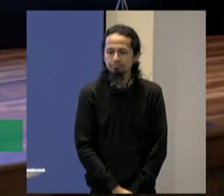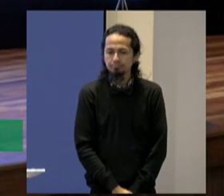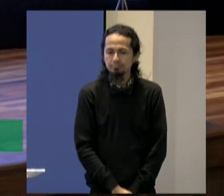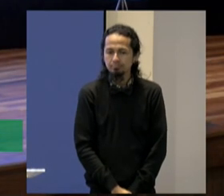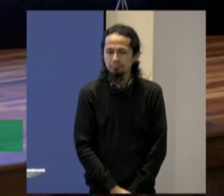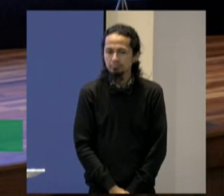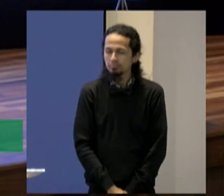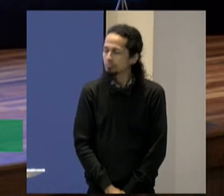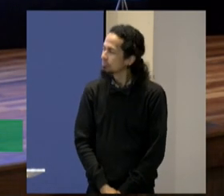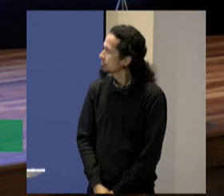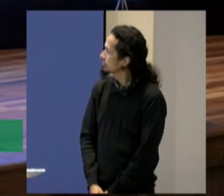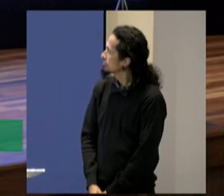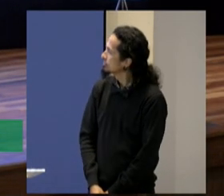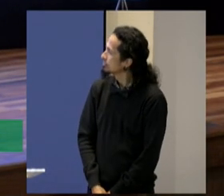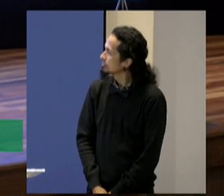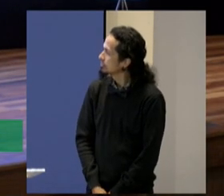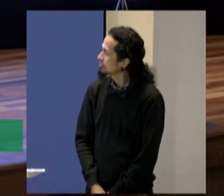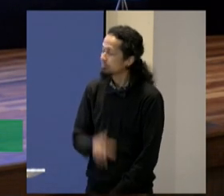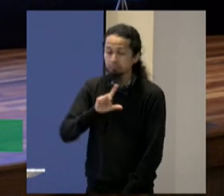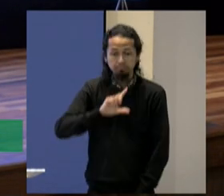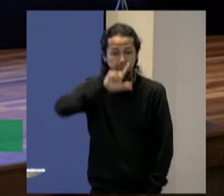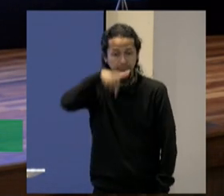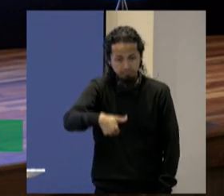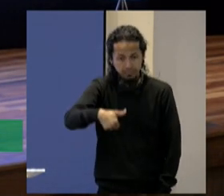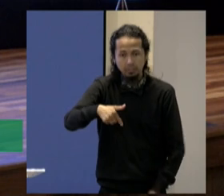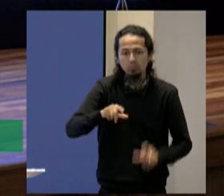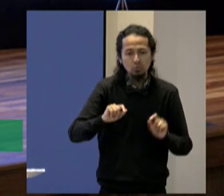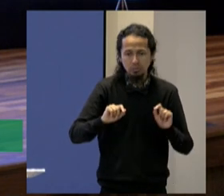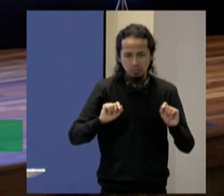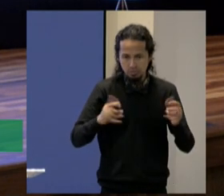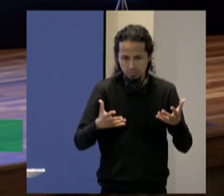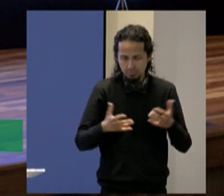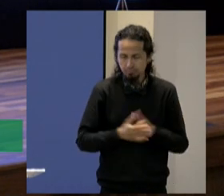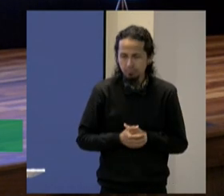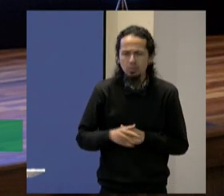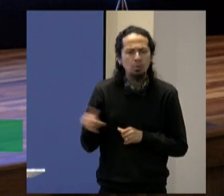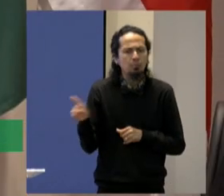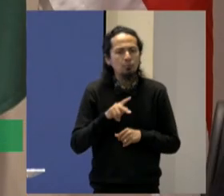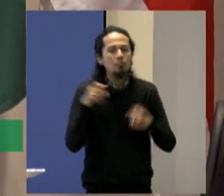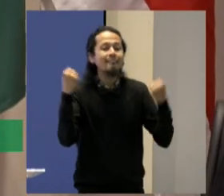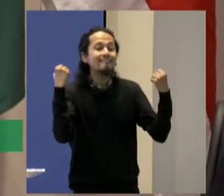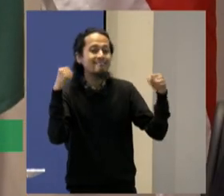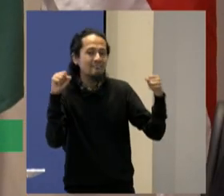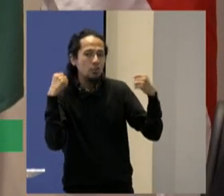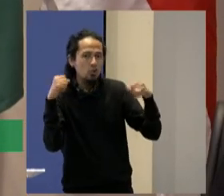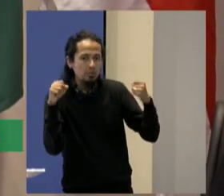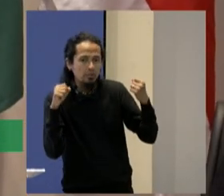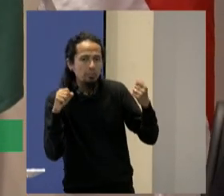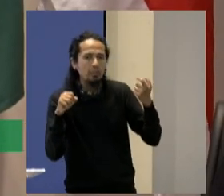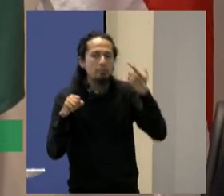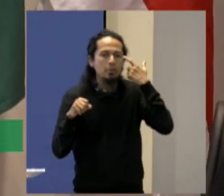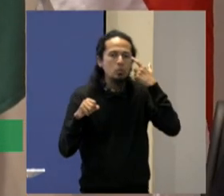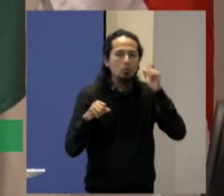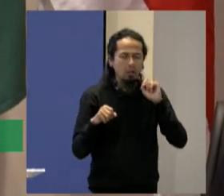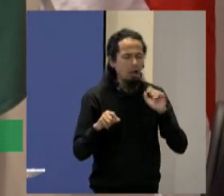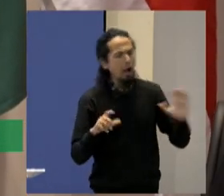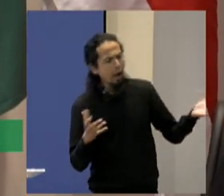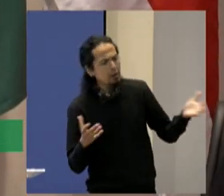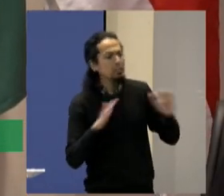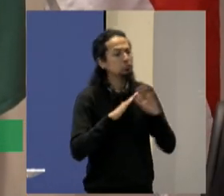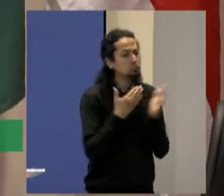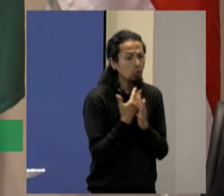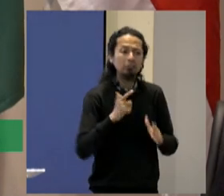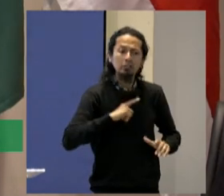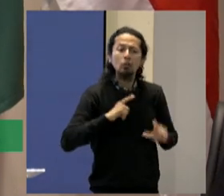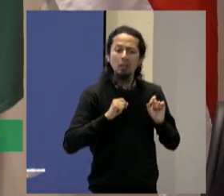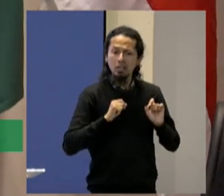Aí o professor de educação, os professores, né, são mais de um professor de educação física, como tem os jogos escolares, aí desde o